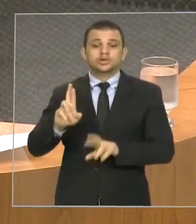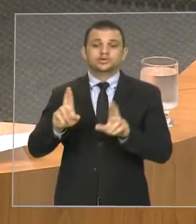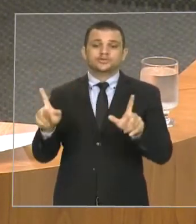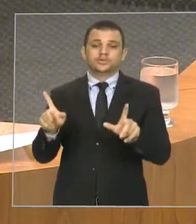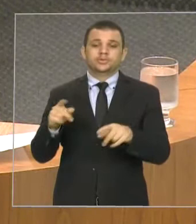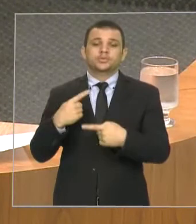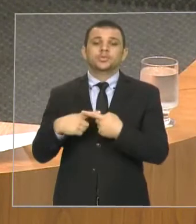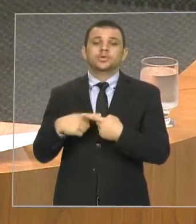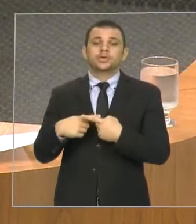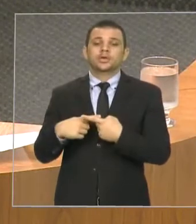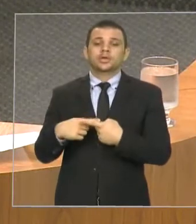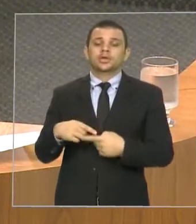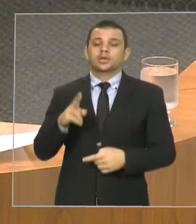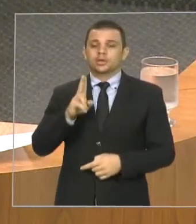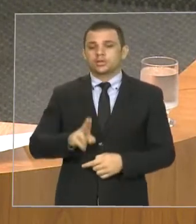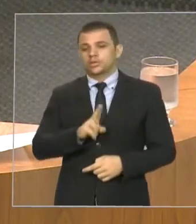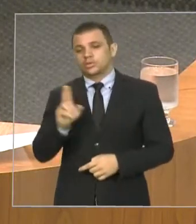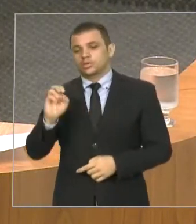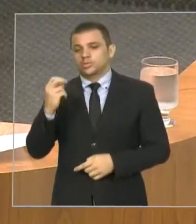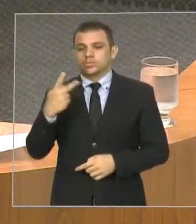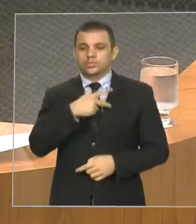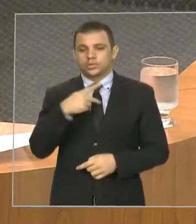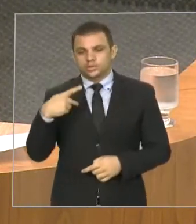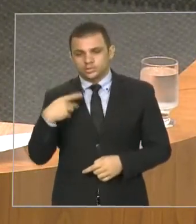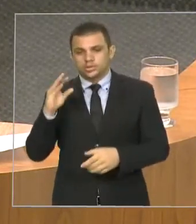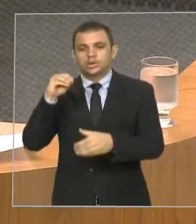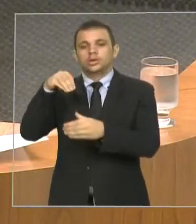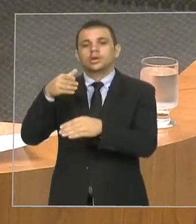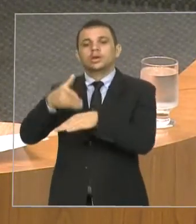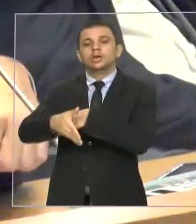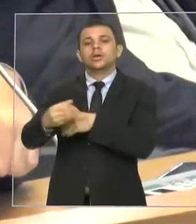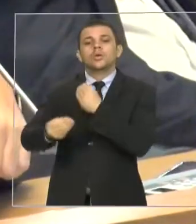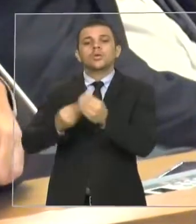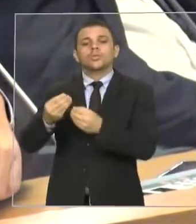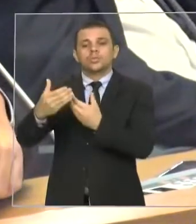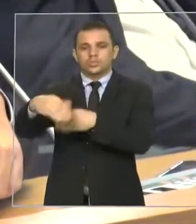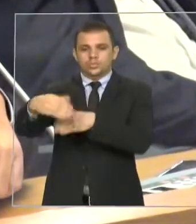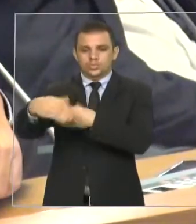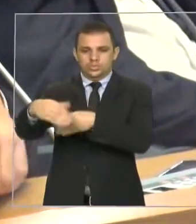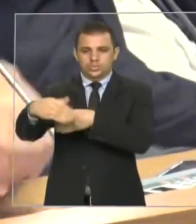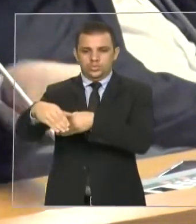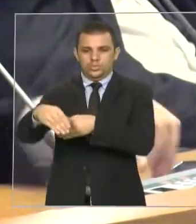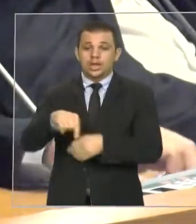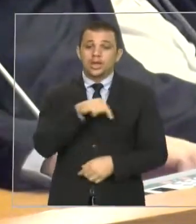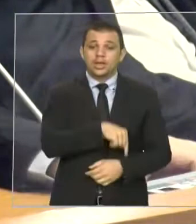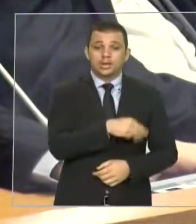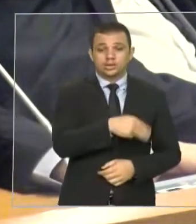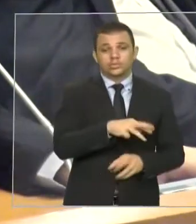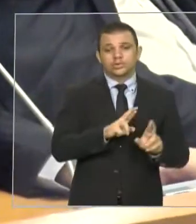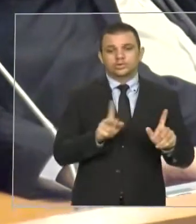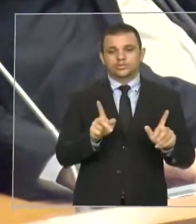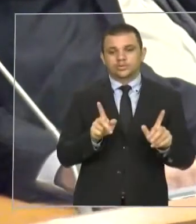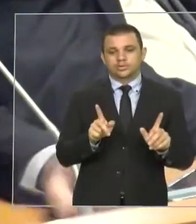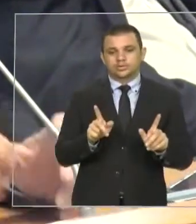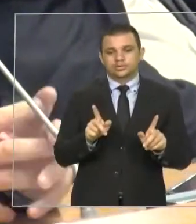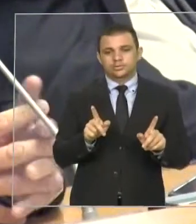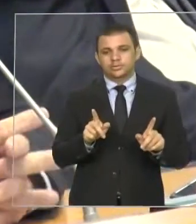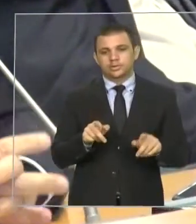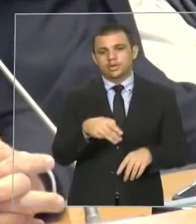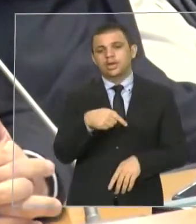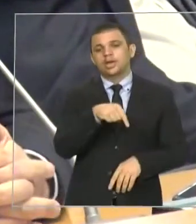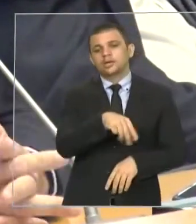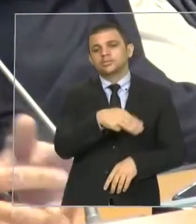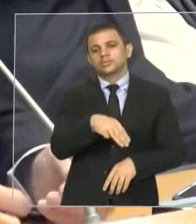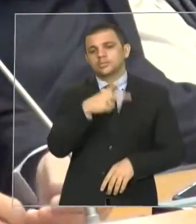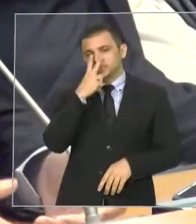ingressam na polícia através de concurso. Aqui no Maranhão não é o caso. Aqui seria uma espécie de cargo